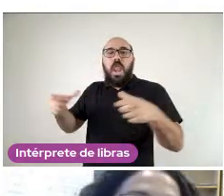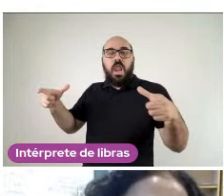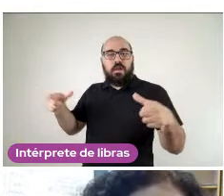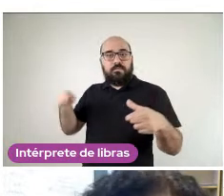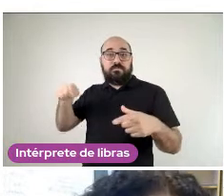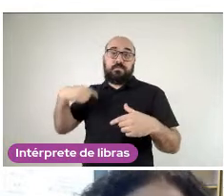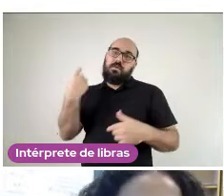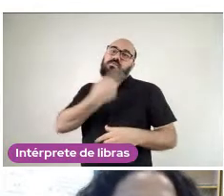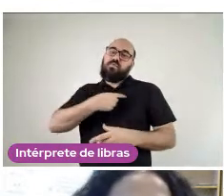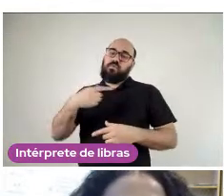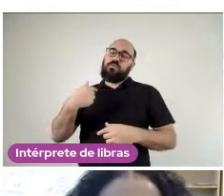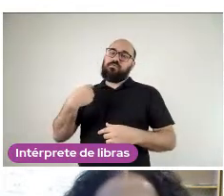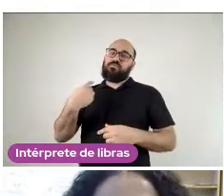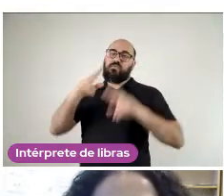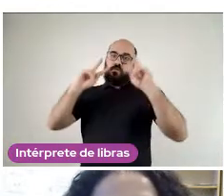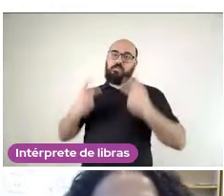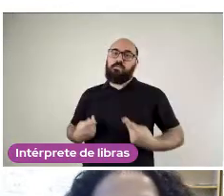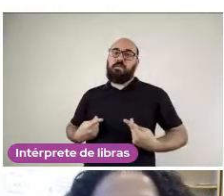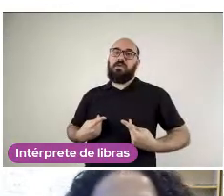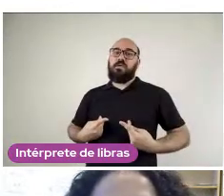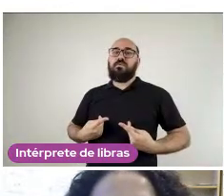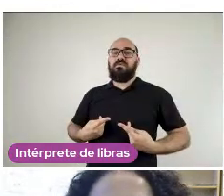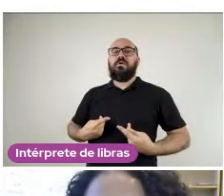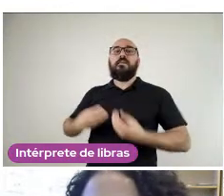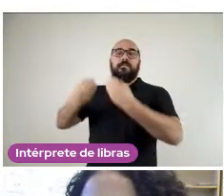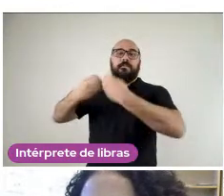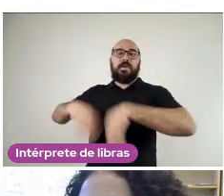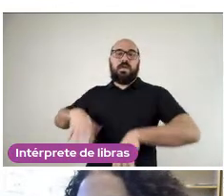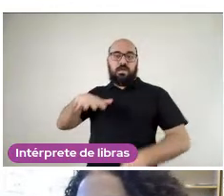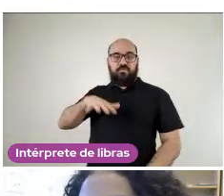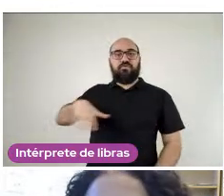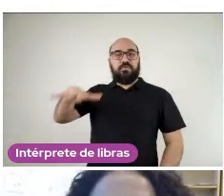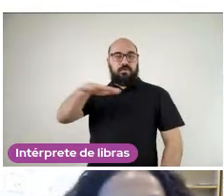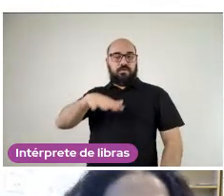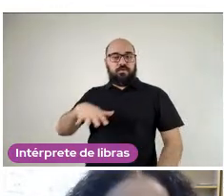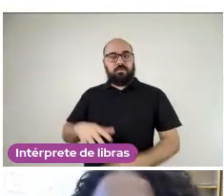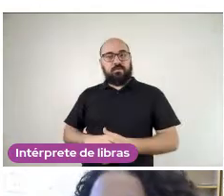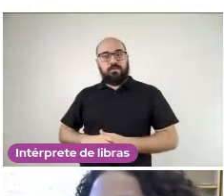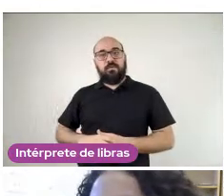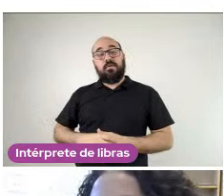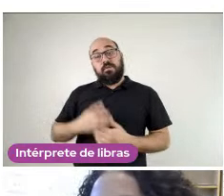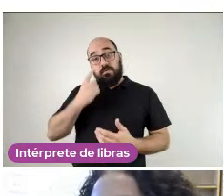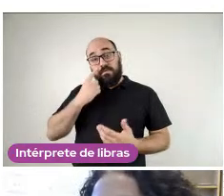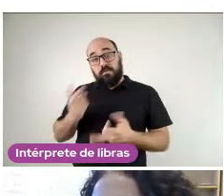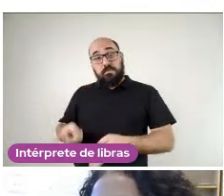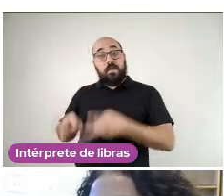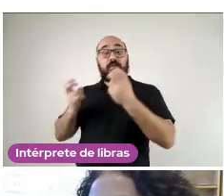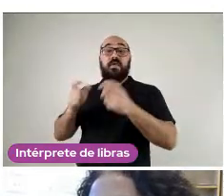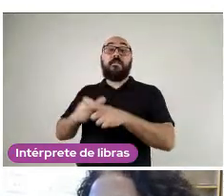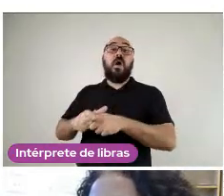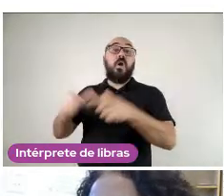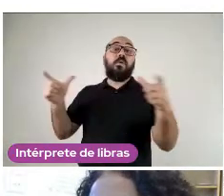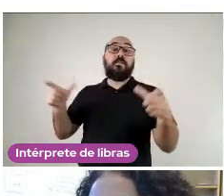né? E isso também já se encontrou uma correlação com o aumento das fãs.